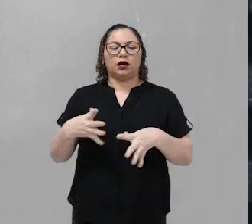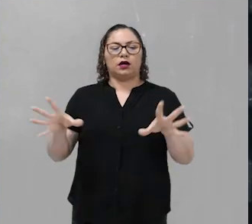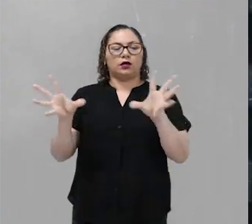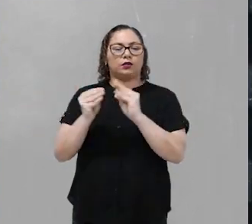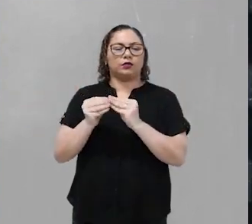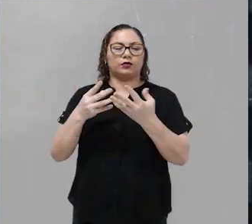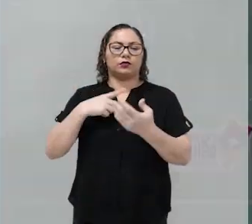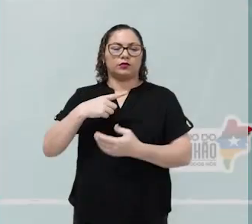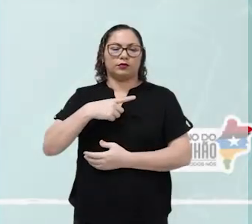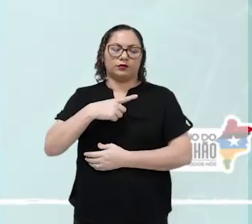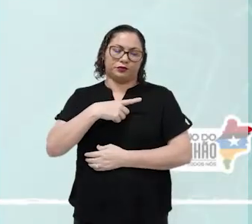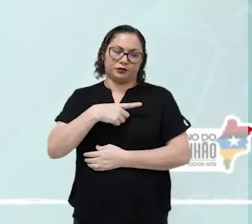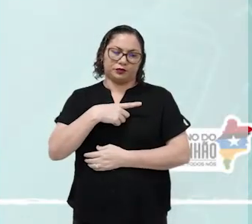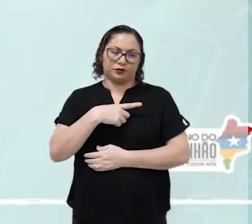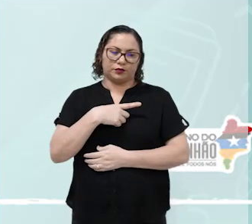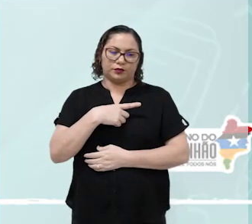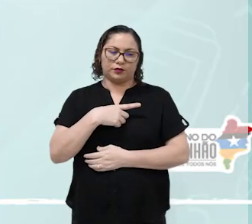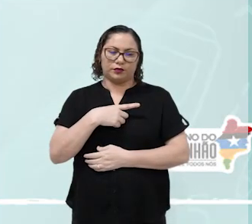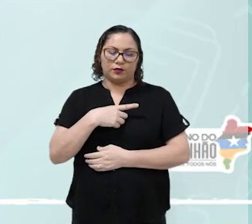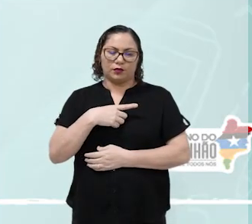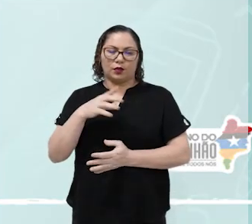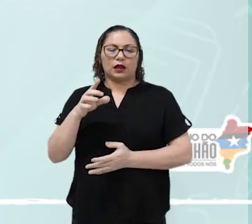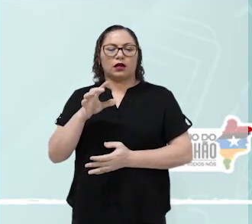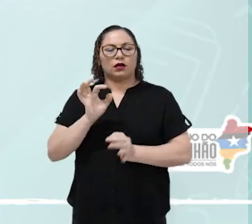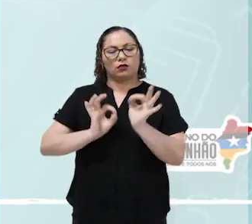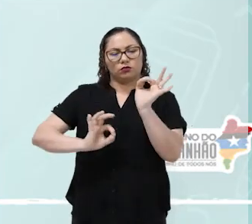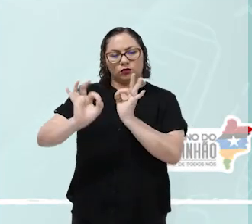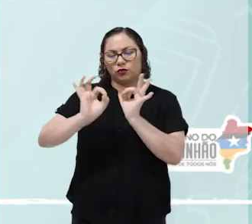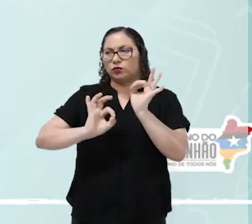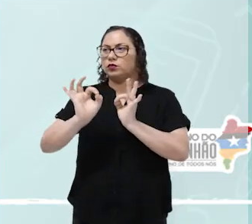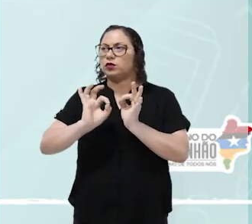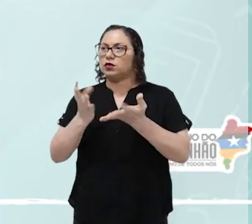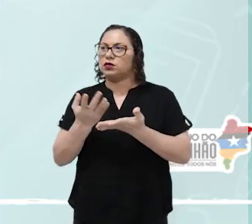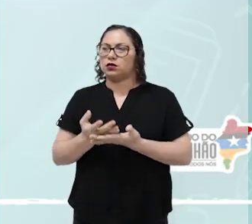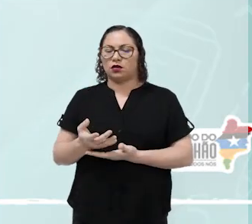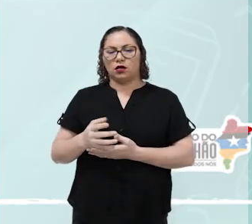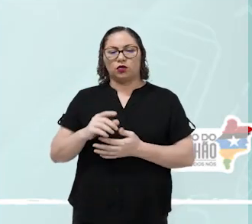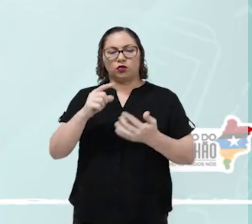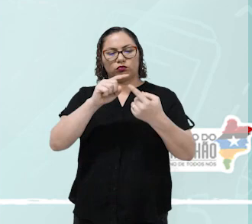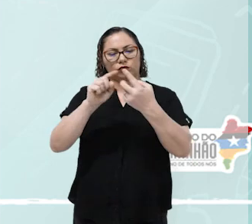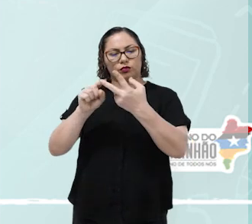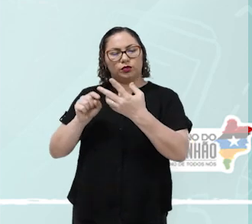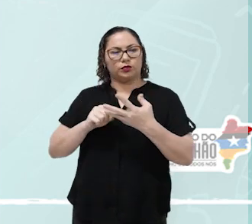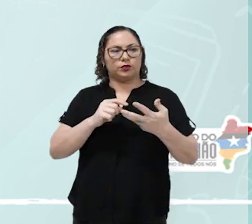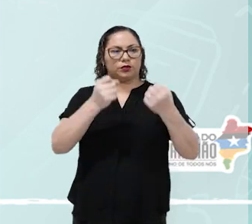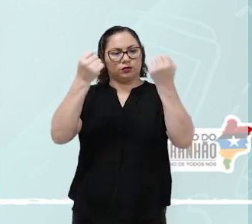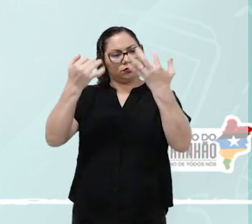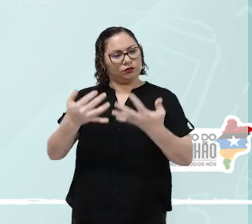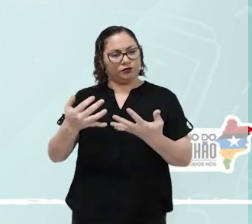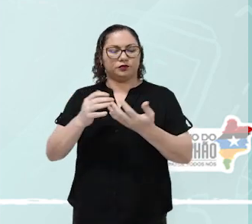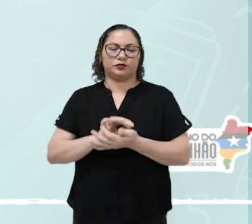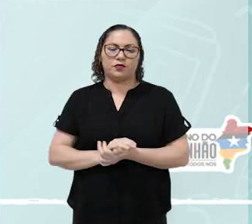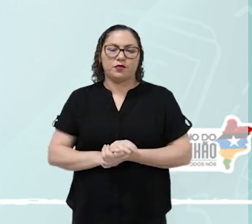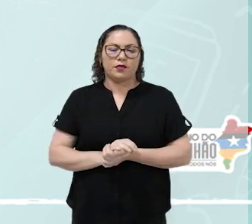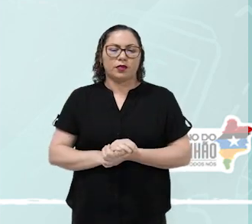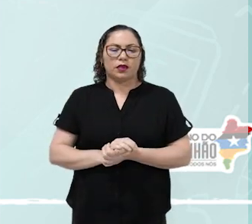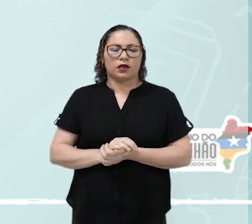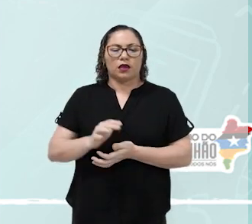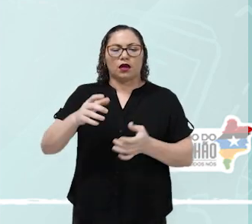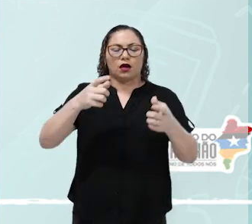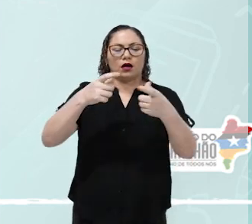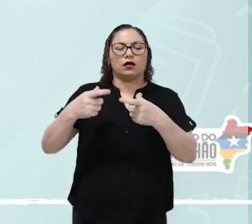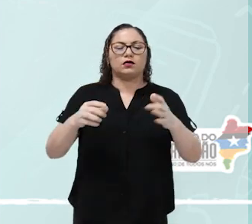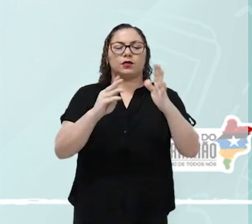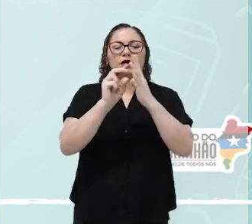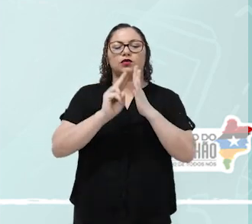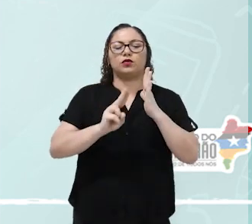nossa aula, a gente tem aqui um esqueminha, né? Com tudo aquilo que a gente pontuou durante a aula. A ideia de espaço urbano,